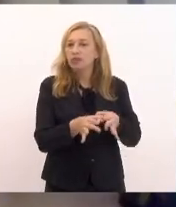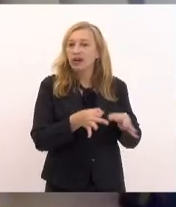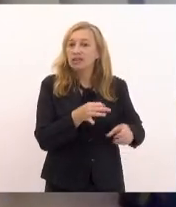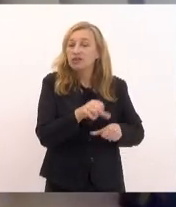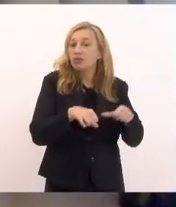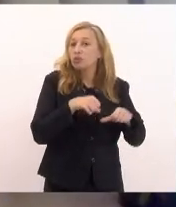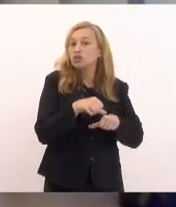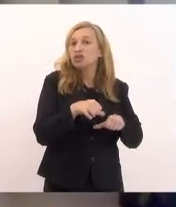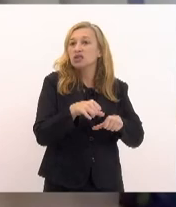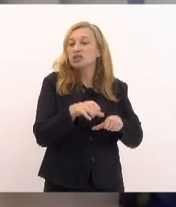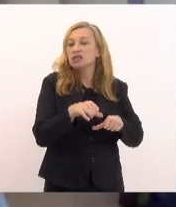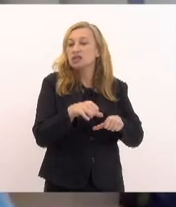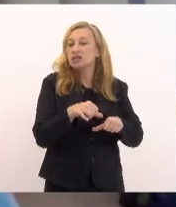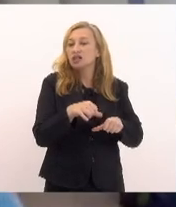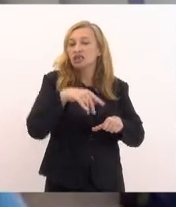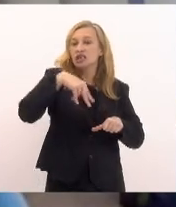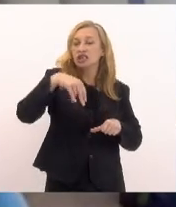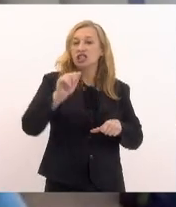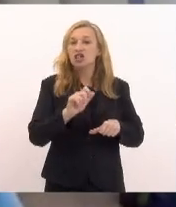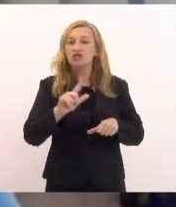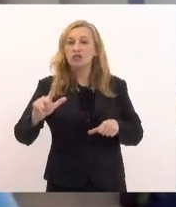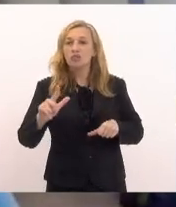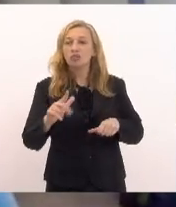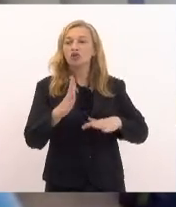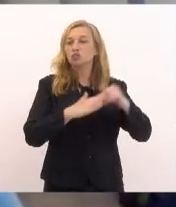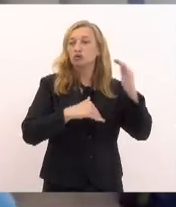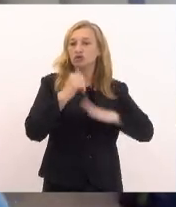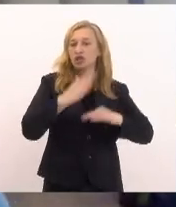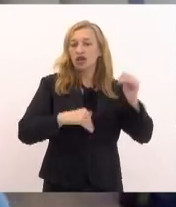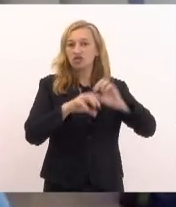mudanças de nível para os profissionais de educação.